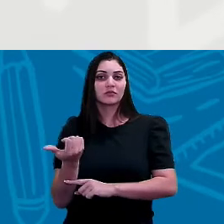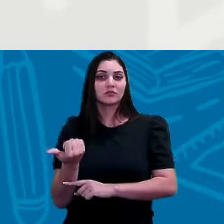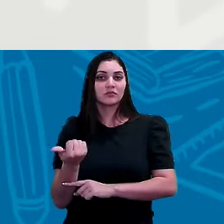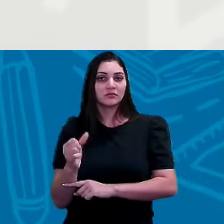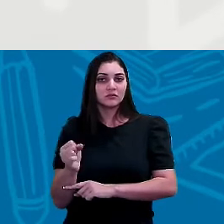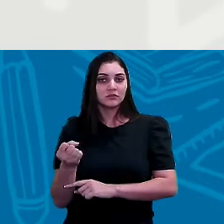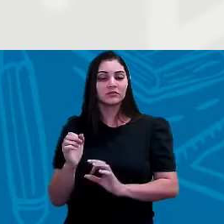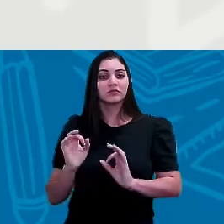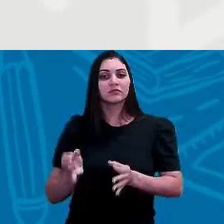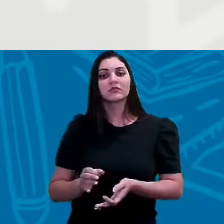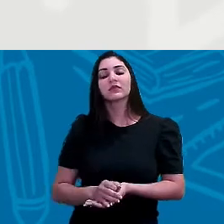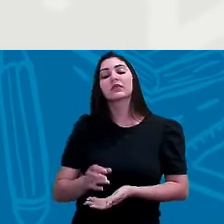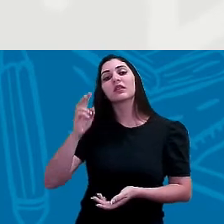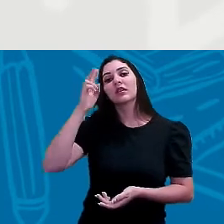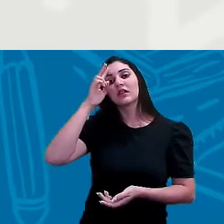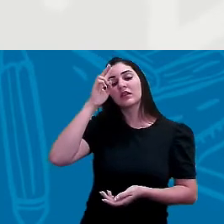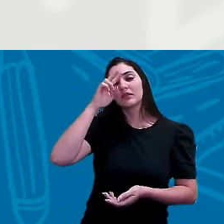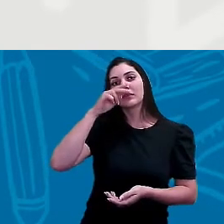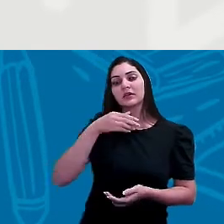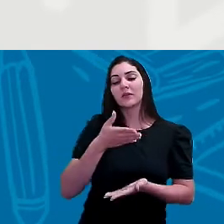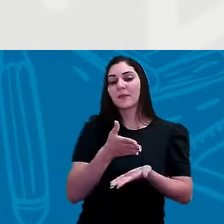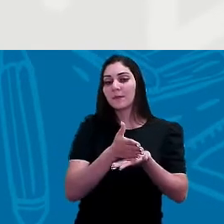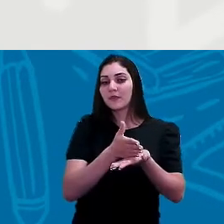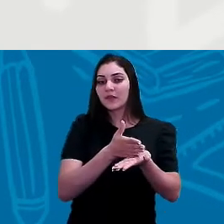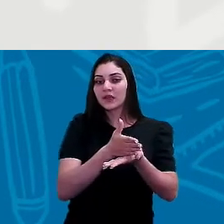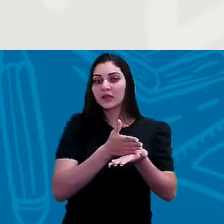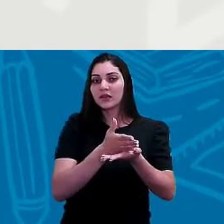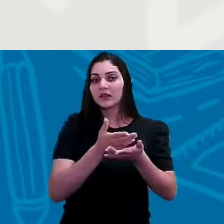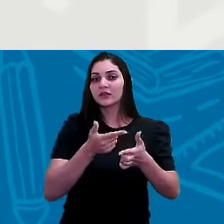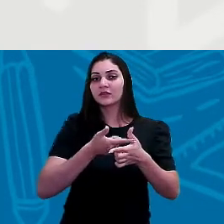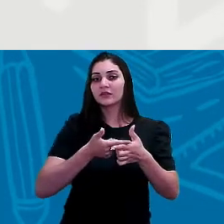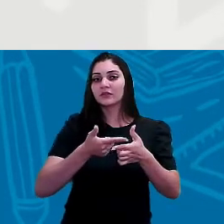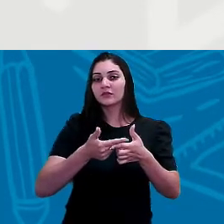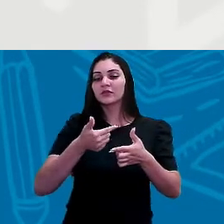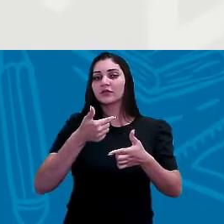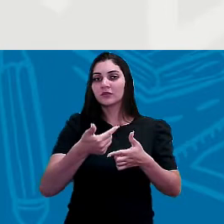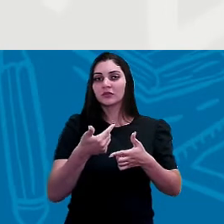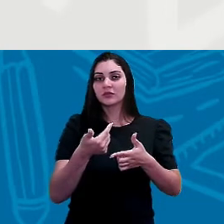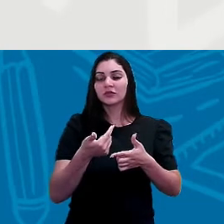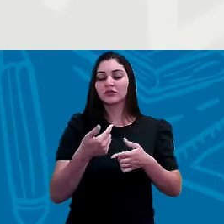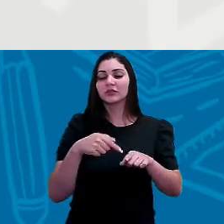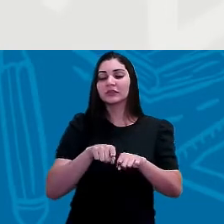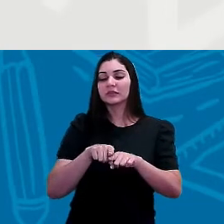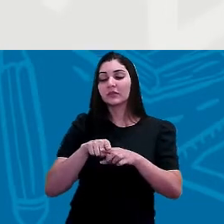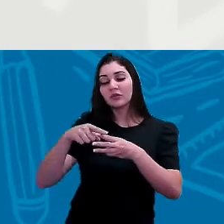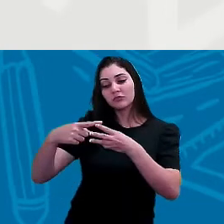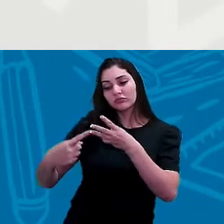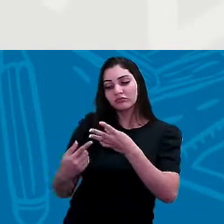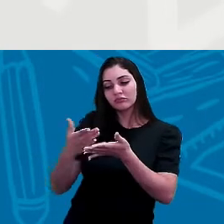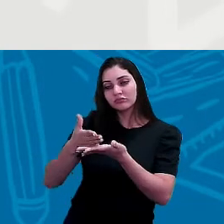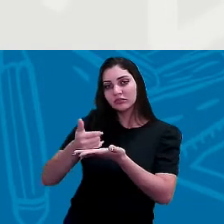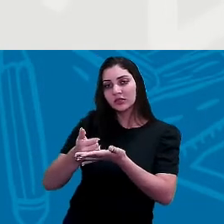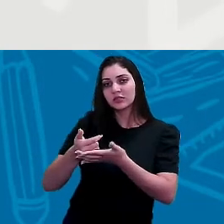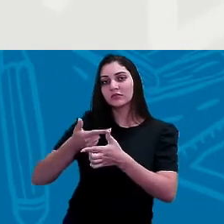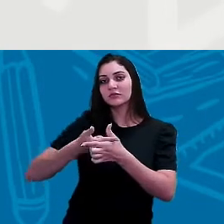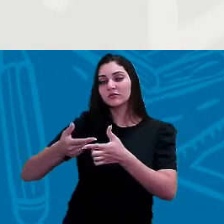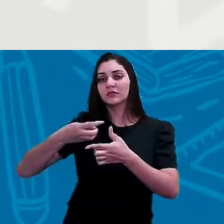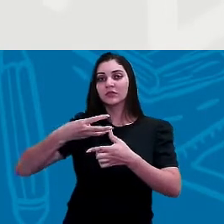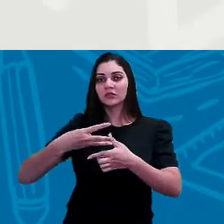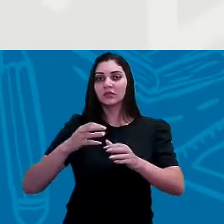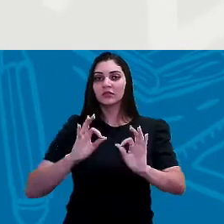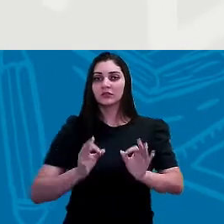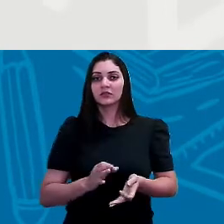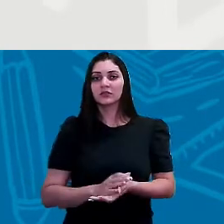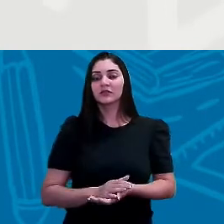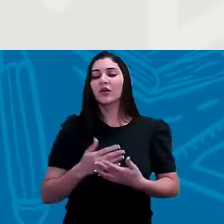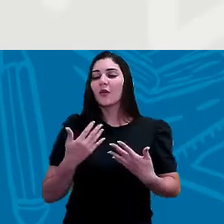certo? Então, lembrando, metade eu divido por 2 e o terço eu divido por 3. Tá certo? Tá vendo,